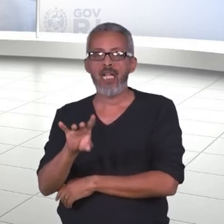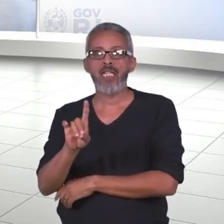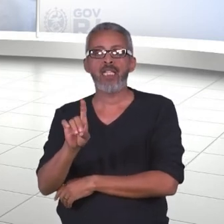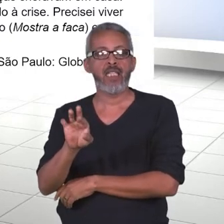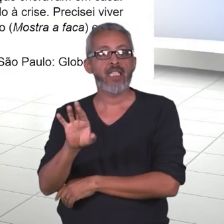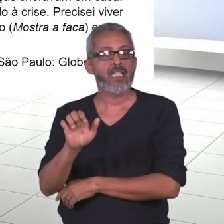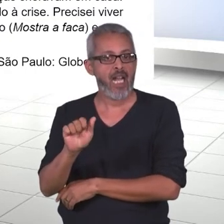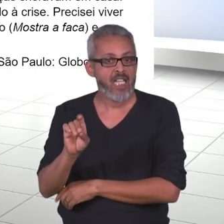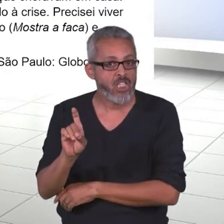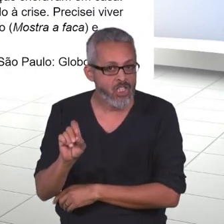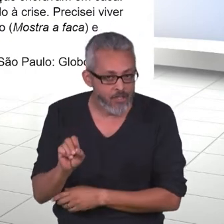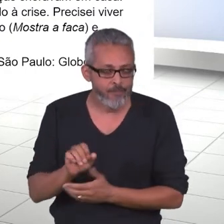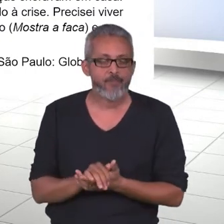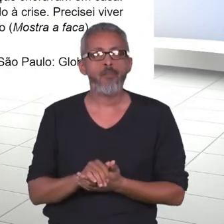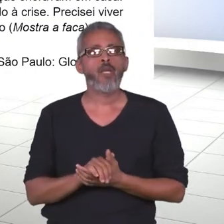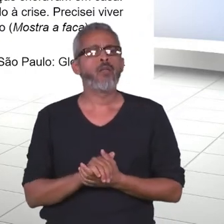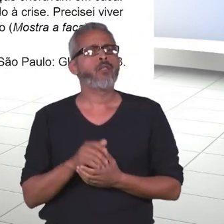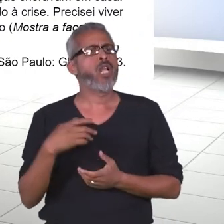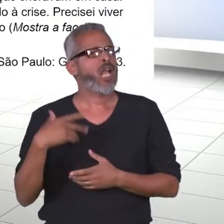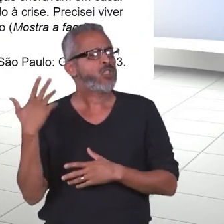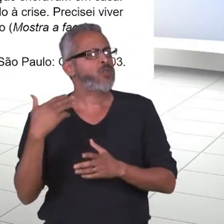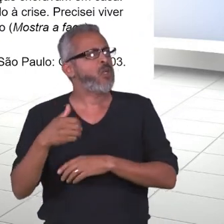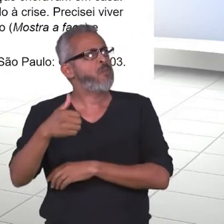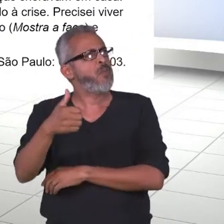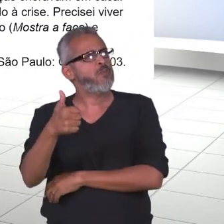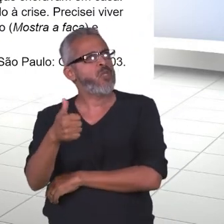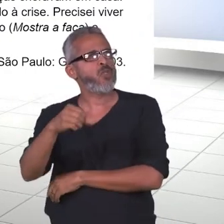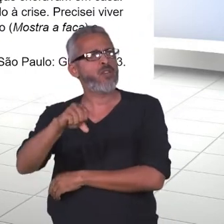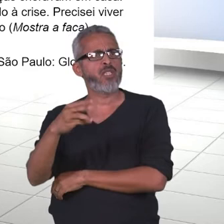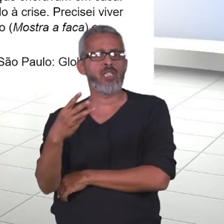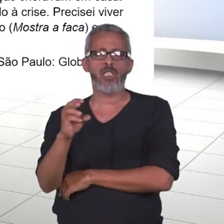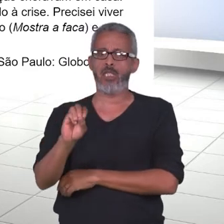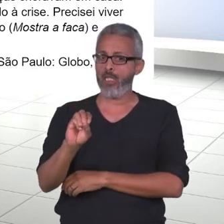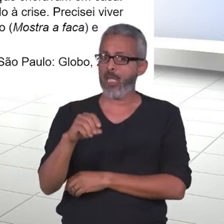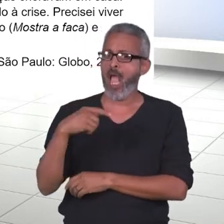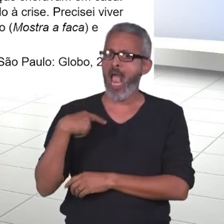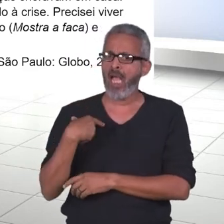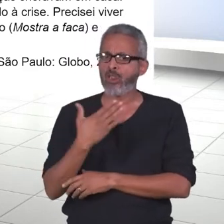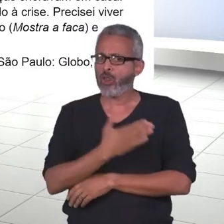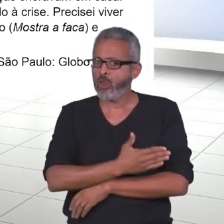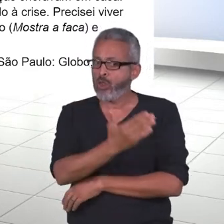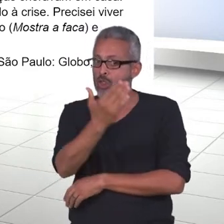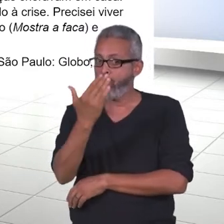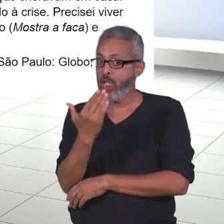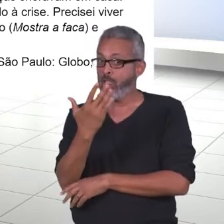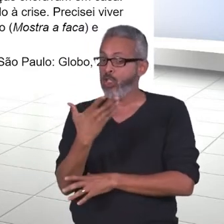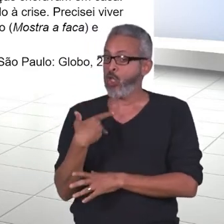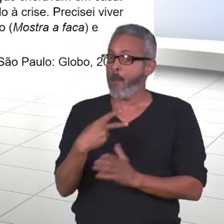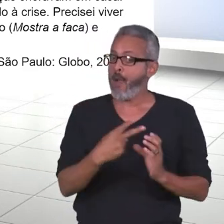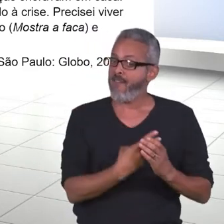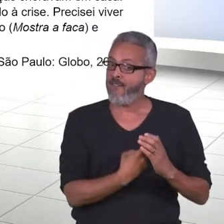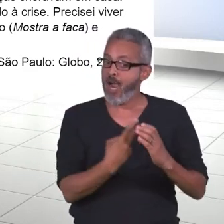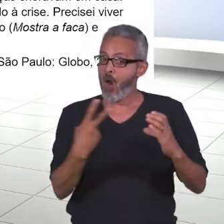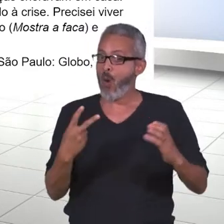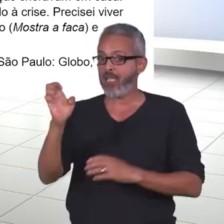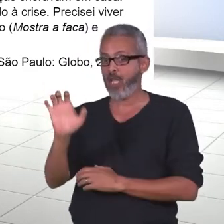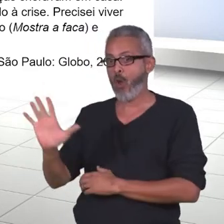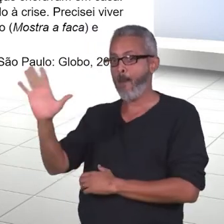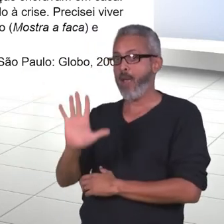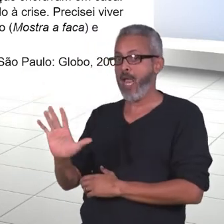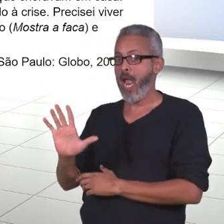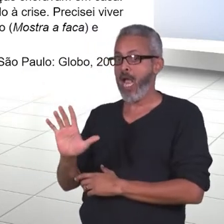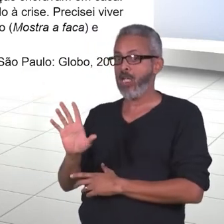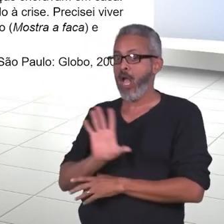2019. O texto começa assim. Heloísa, faz versos? Binote,